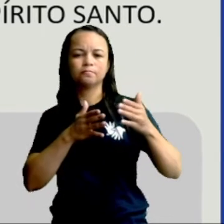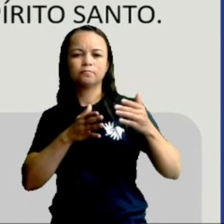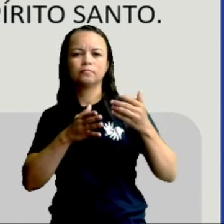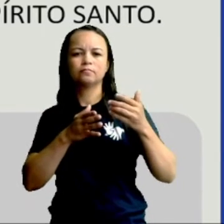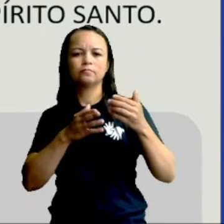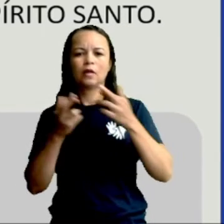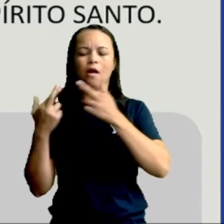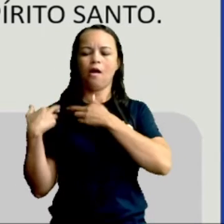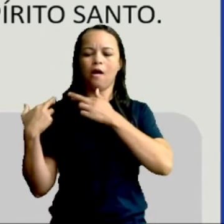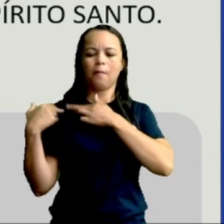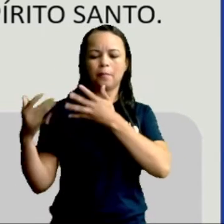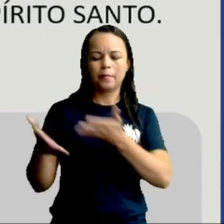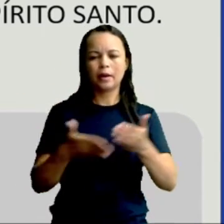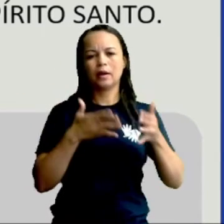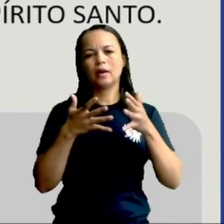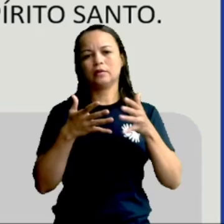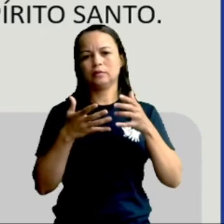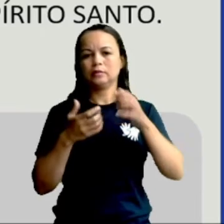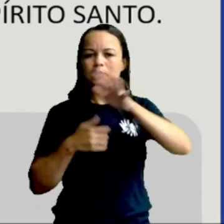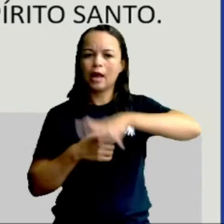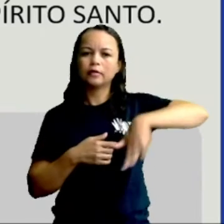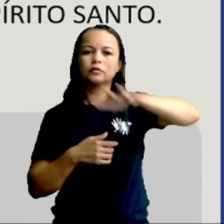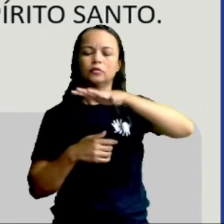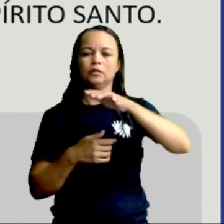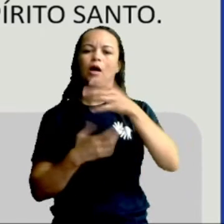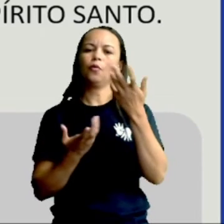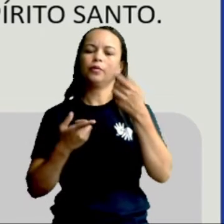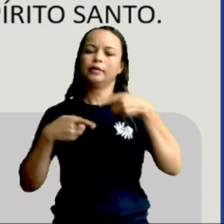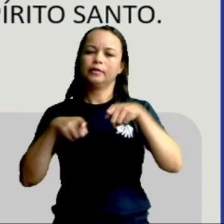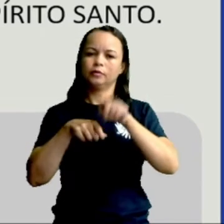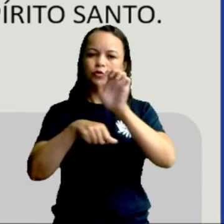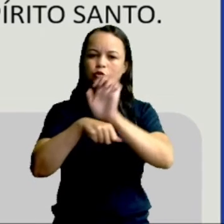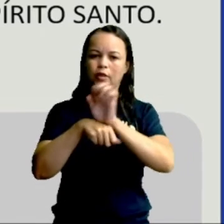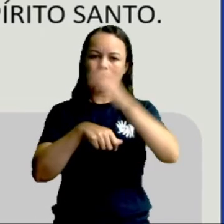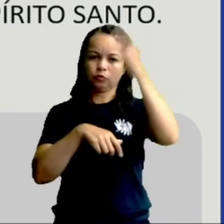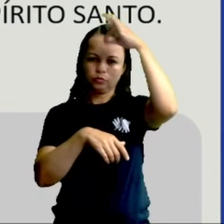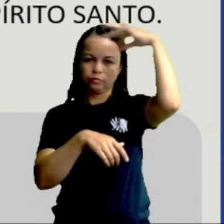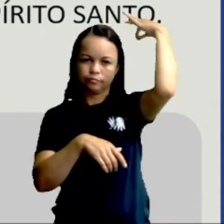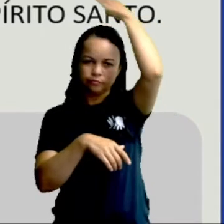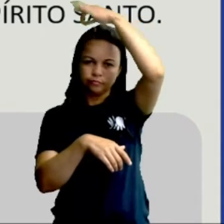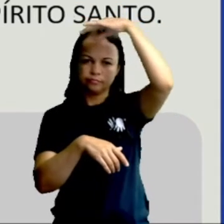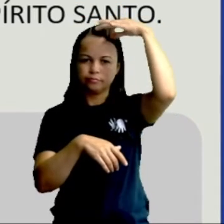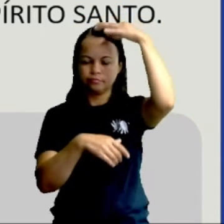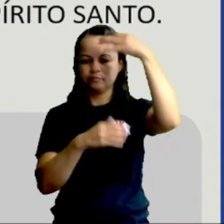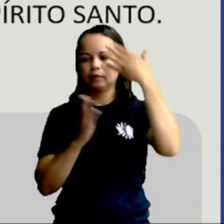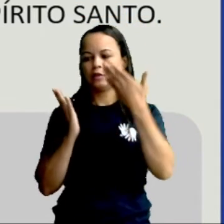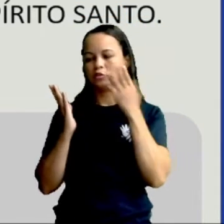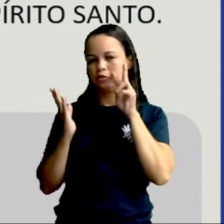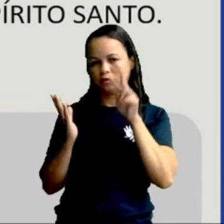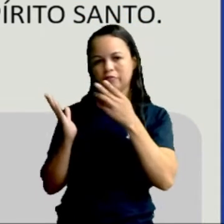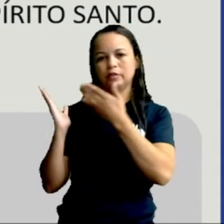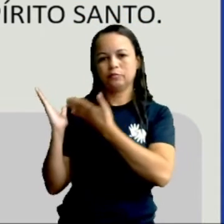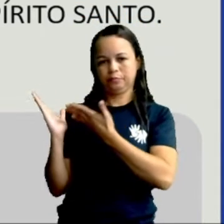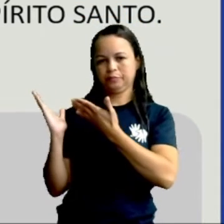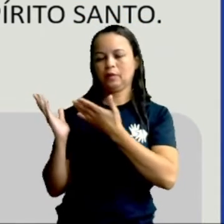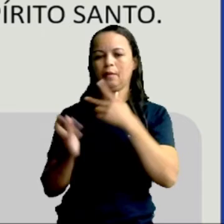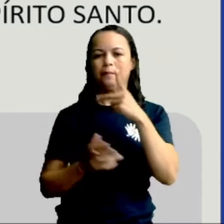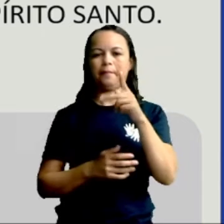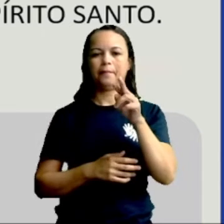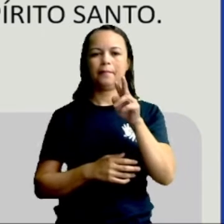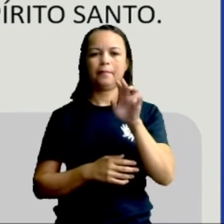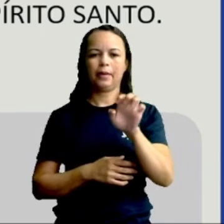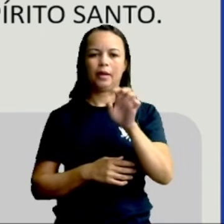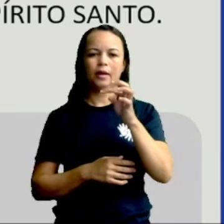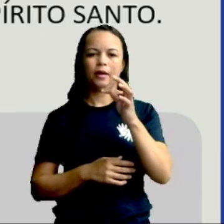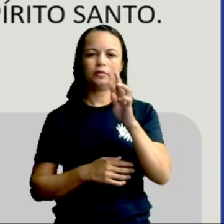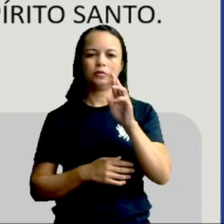nacional e no Espírito Santo. E aí na imagem você vê uma petrolífica, né? Da